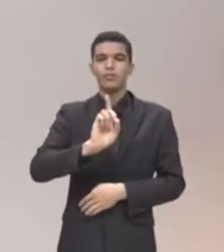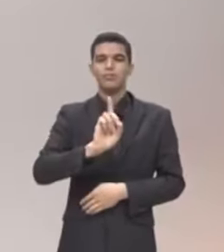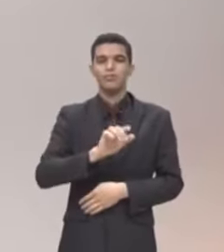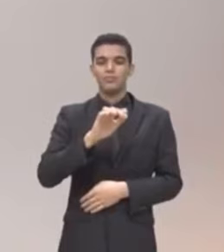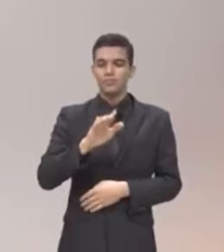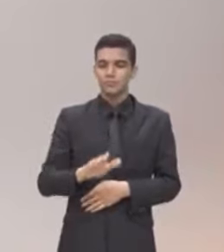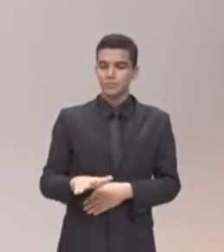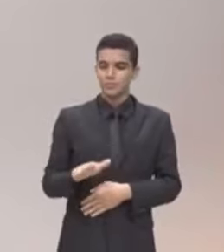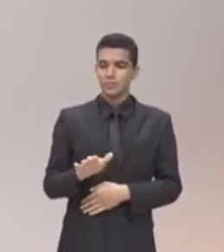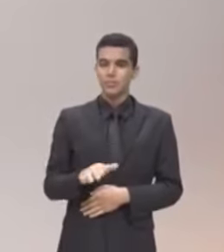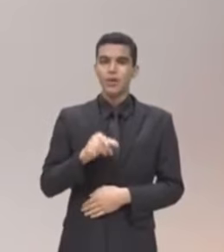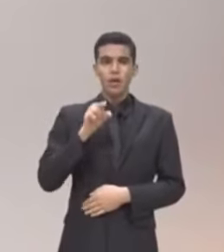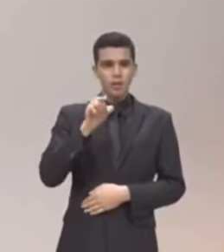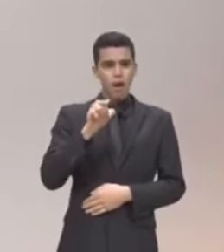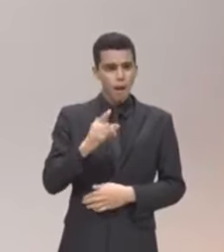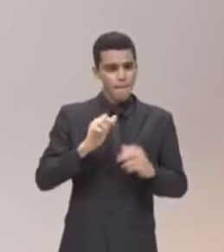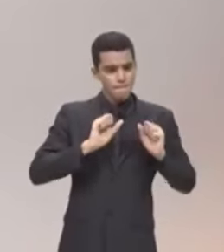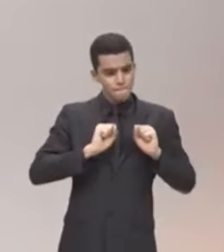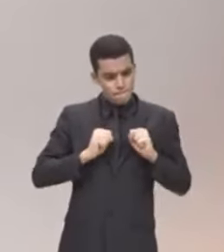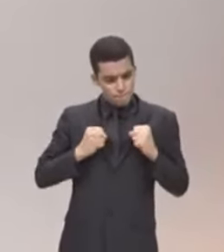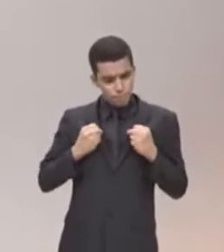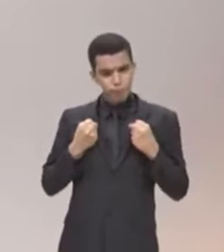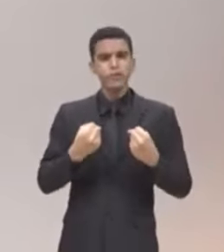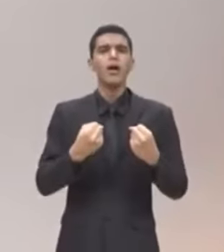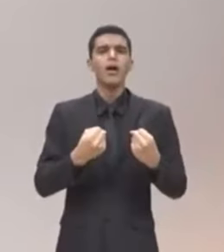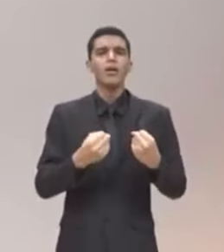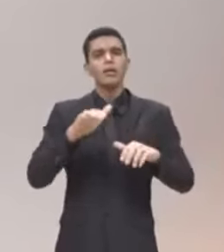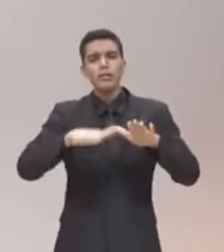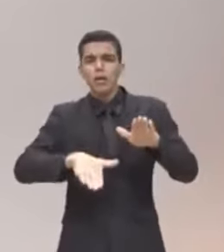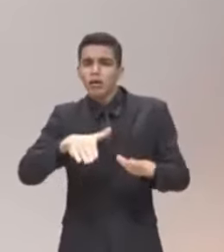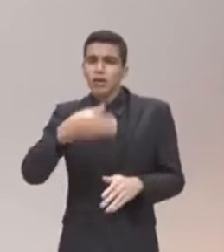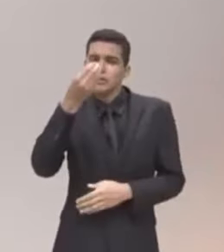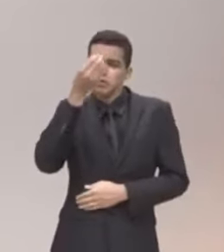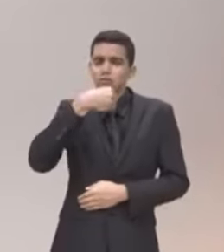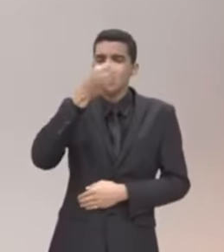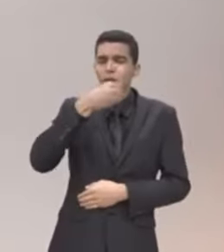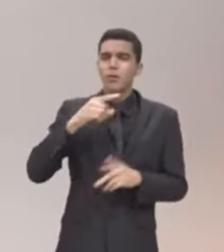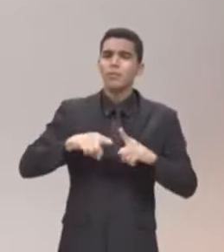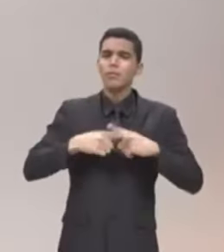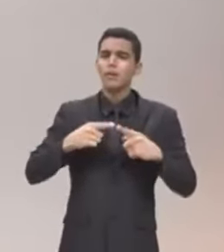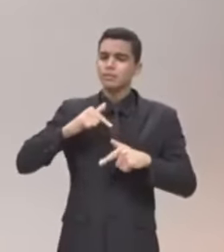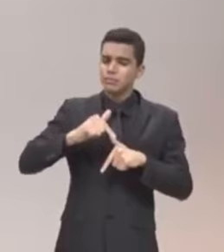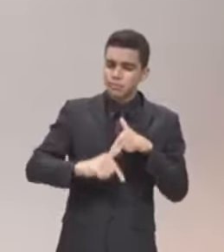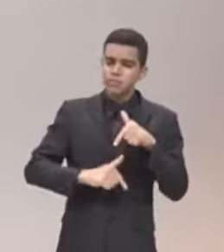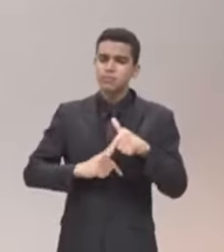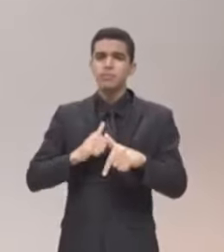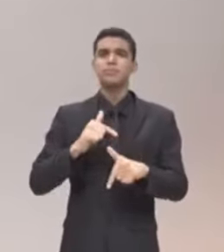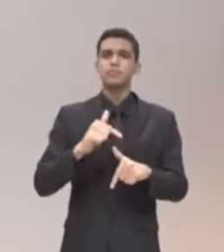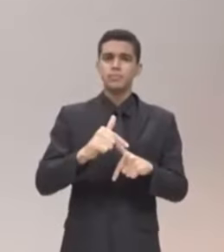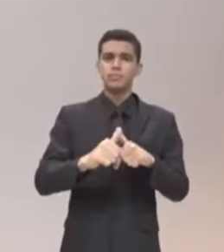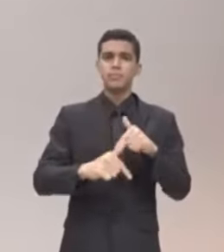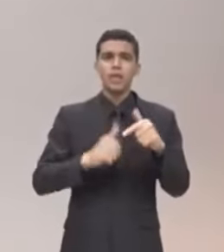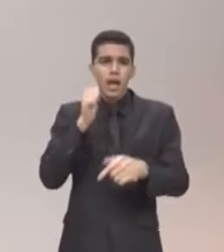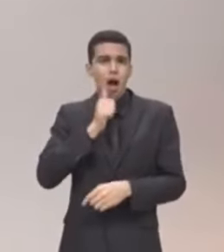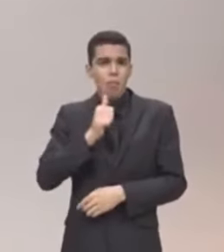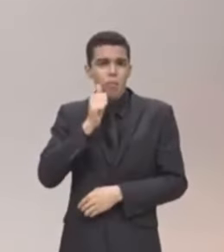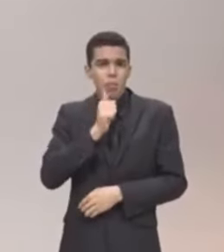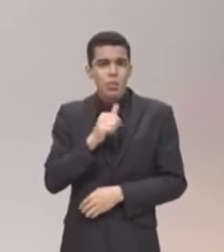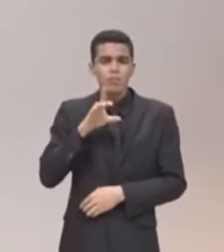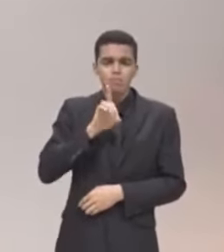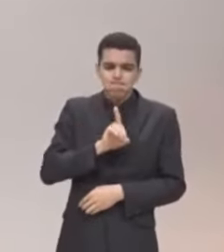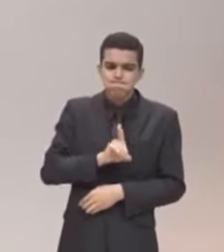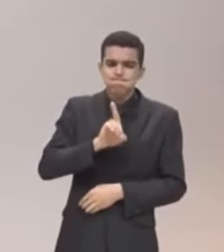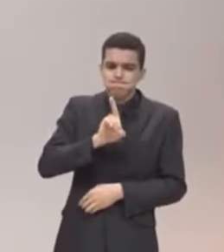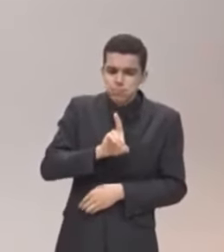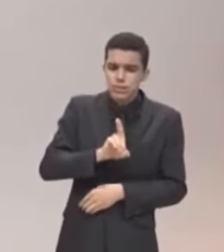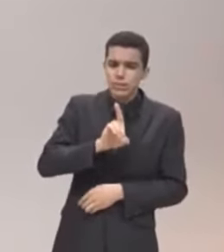ir. Enfrenta a multidão, sem forças, mas caminha. O povo a empurrava, mas ela